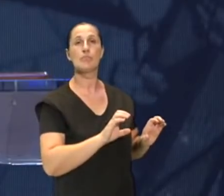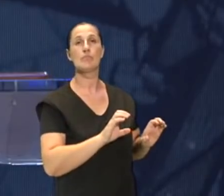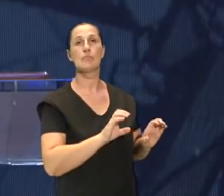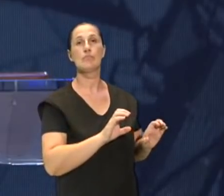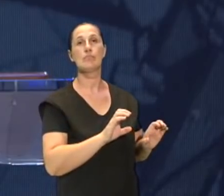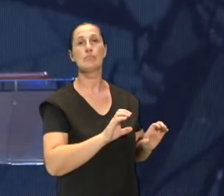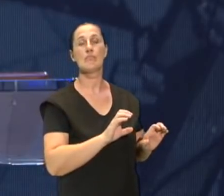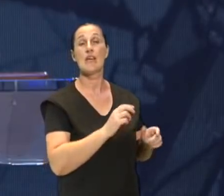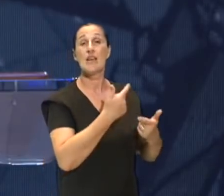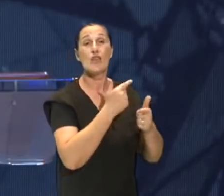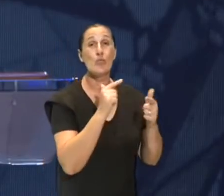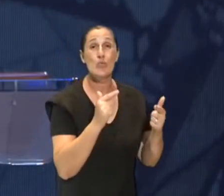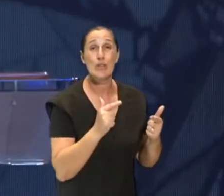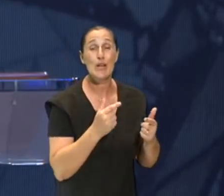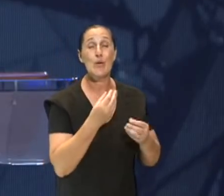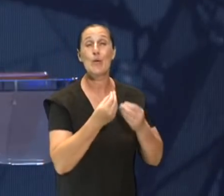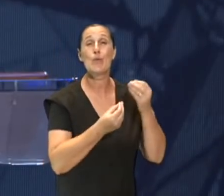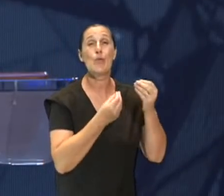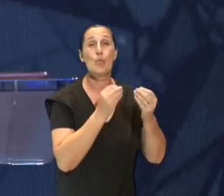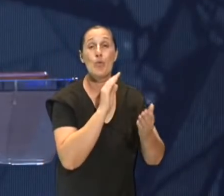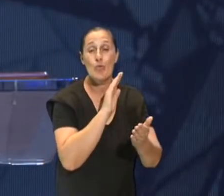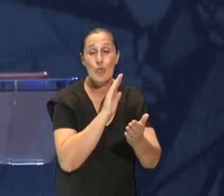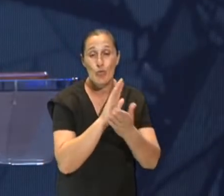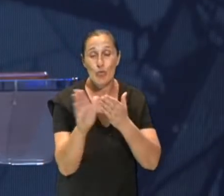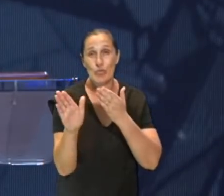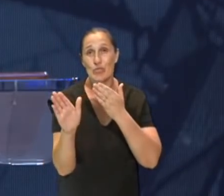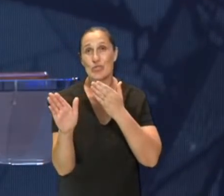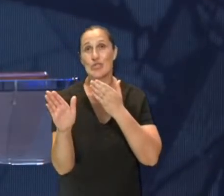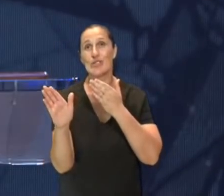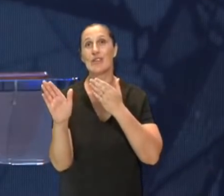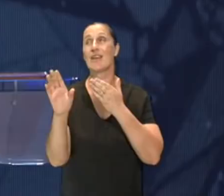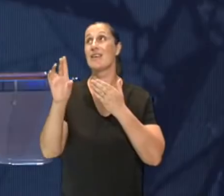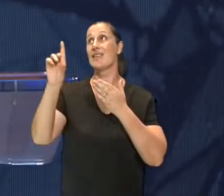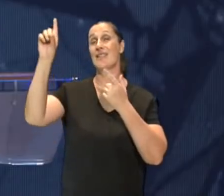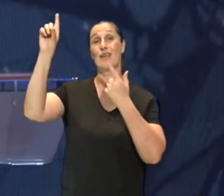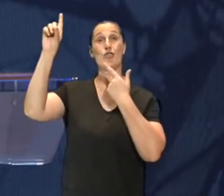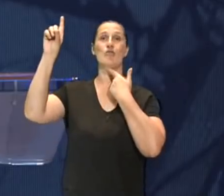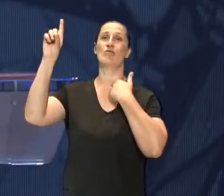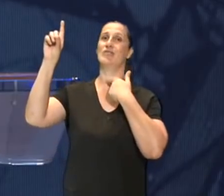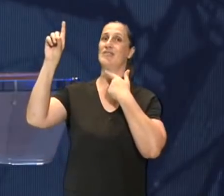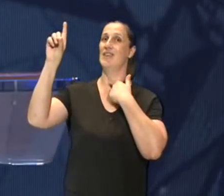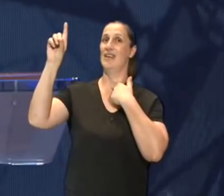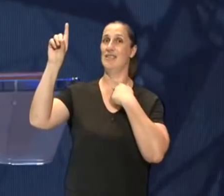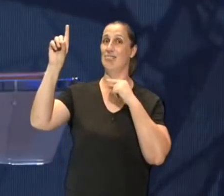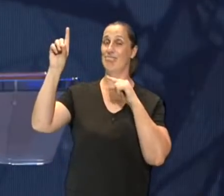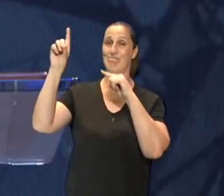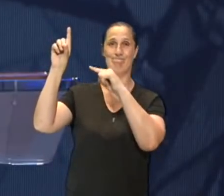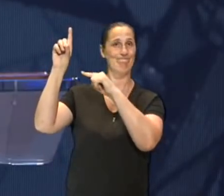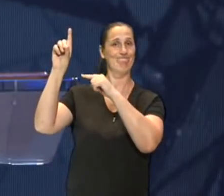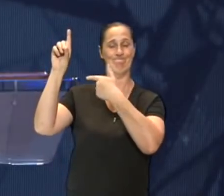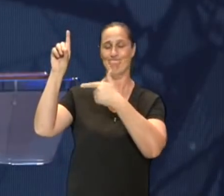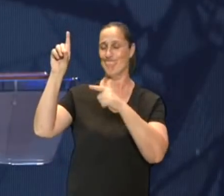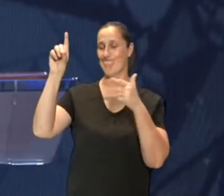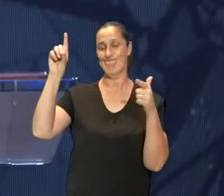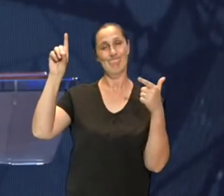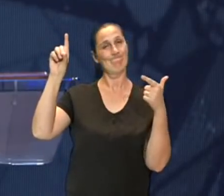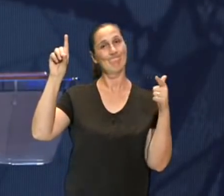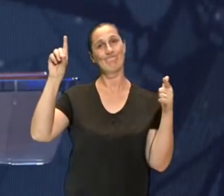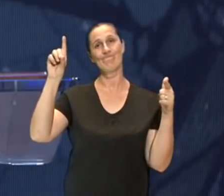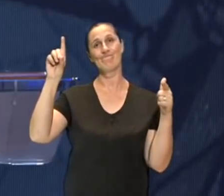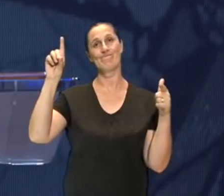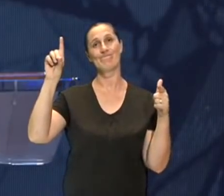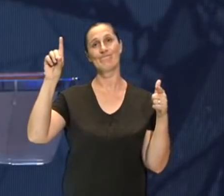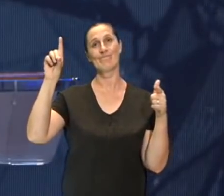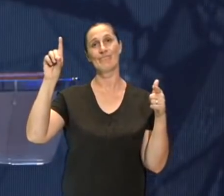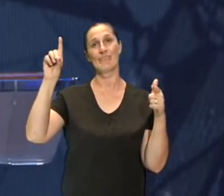como fugir da vontade e do plano de Deus. Não tem como não